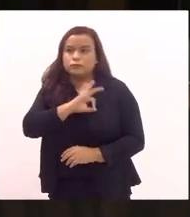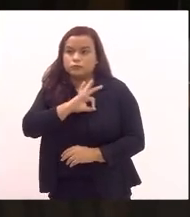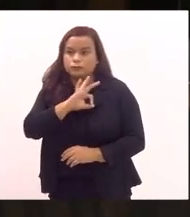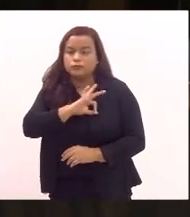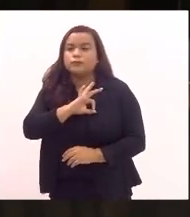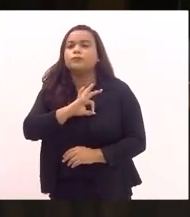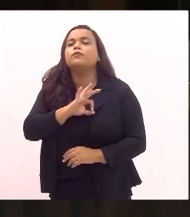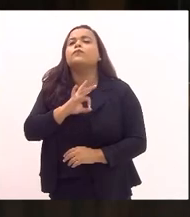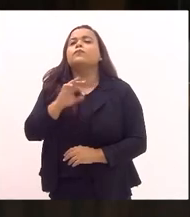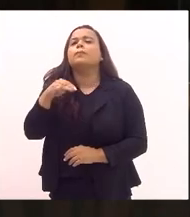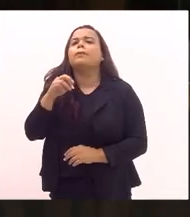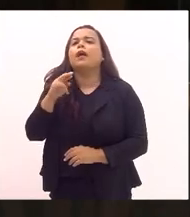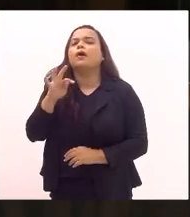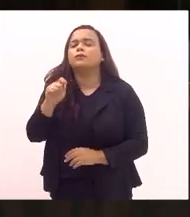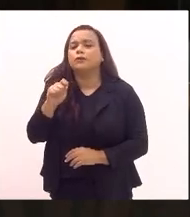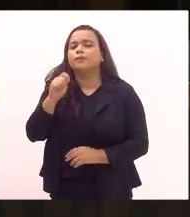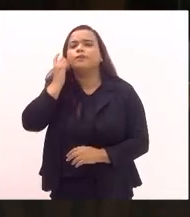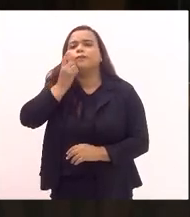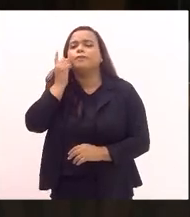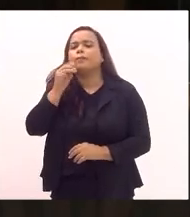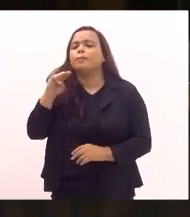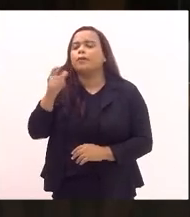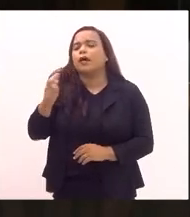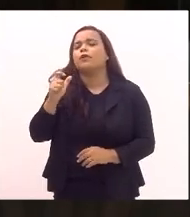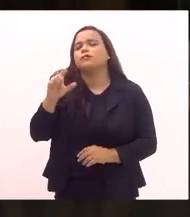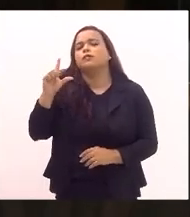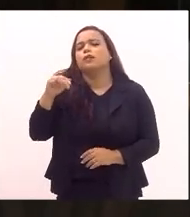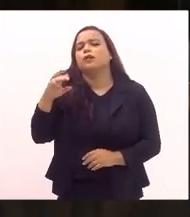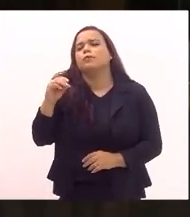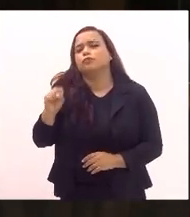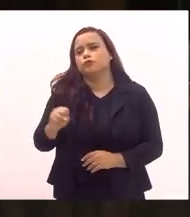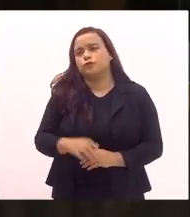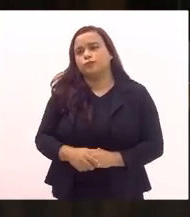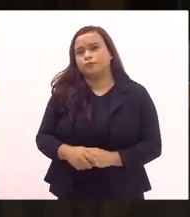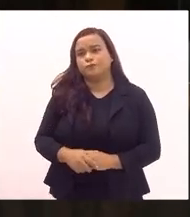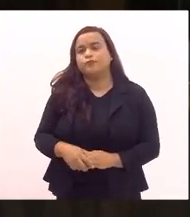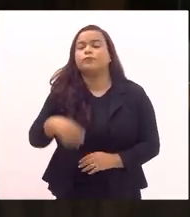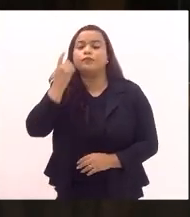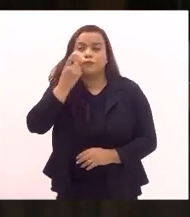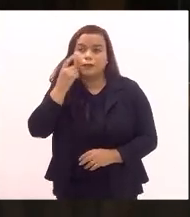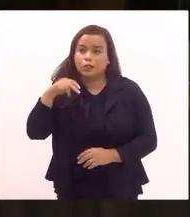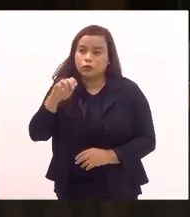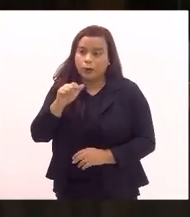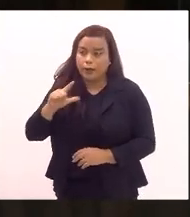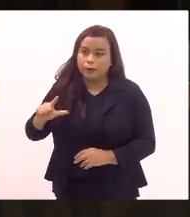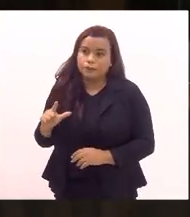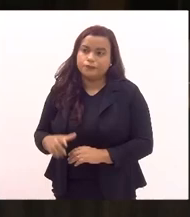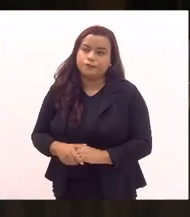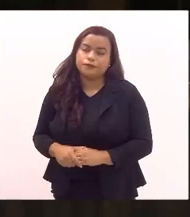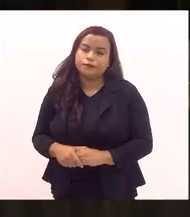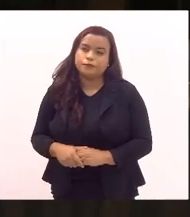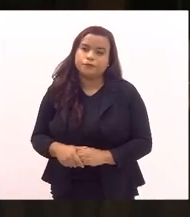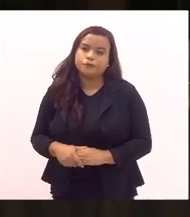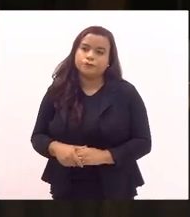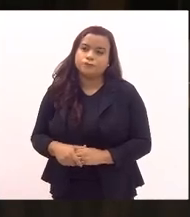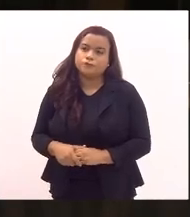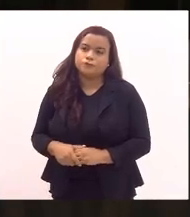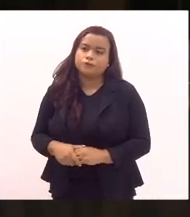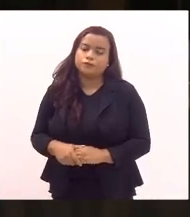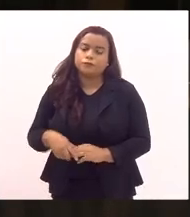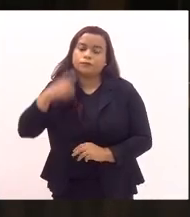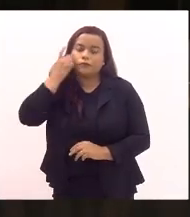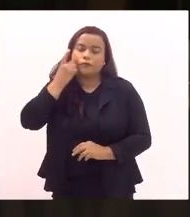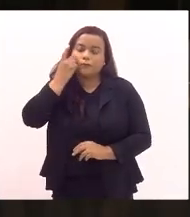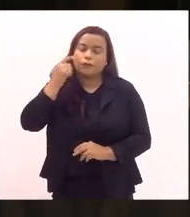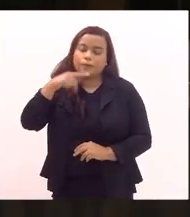Marta Rocha deputado do mar Max Lemos resultado Max lembro Deputado Noel de Carvalho e pintado Noel de Carvalho